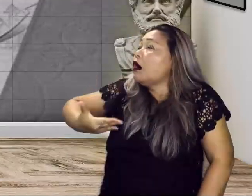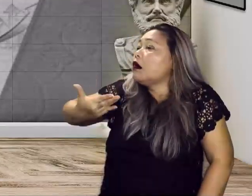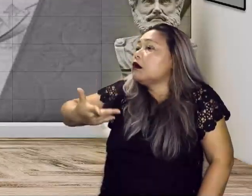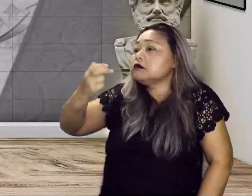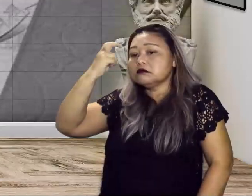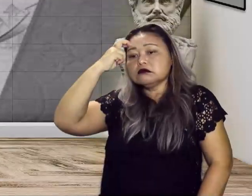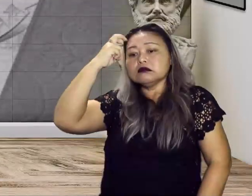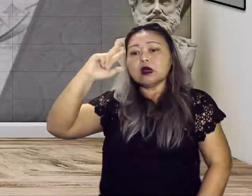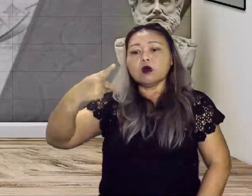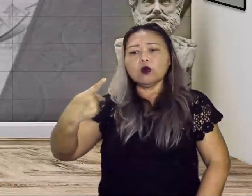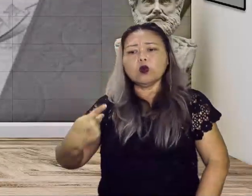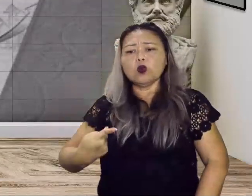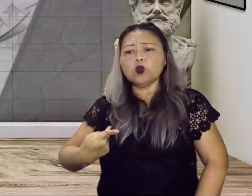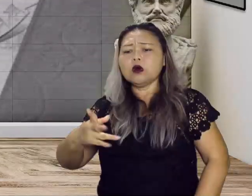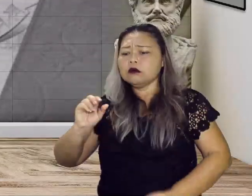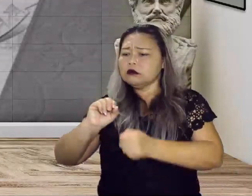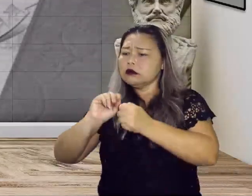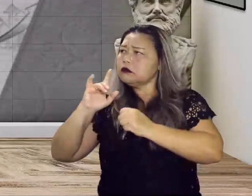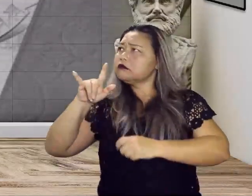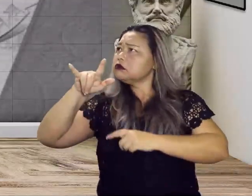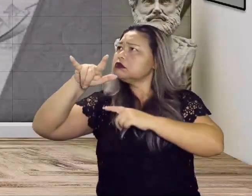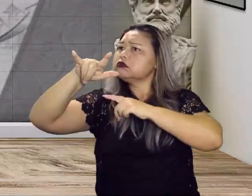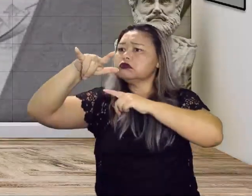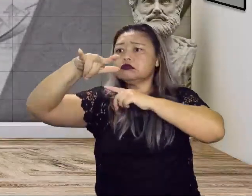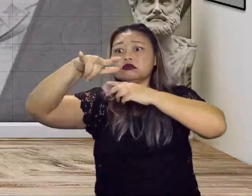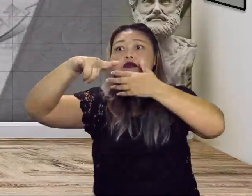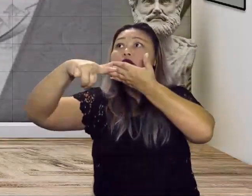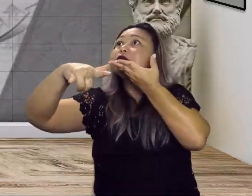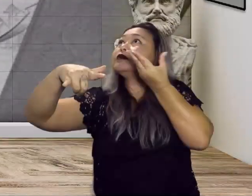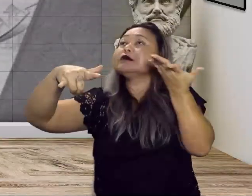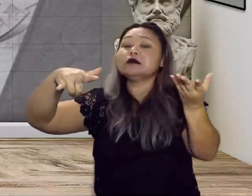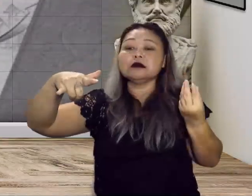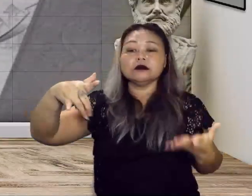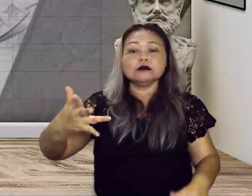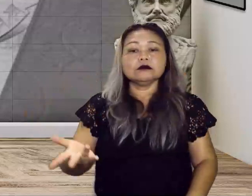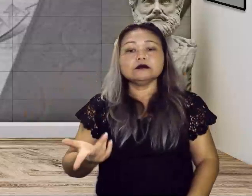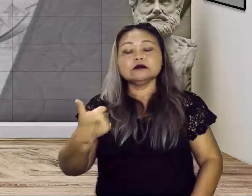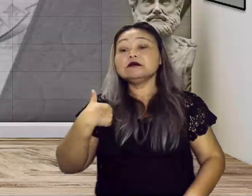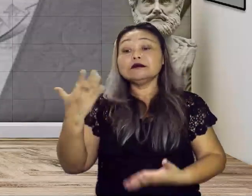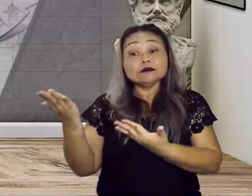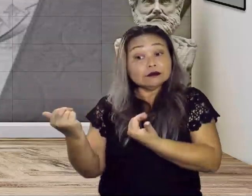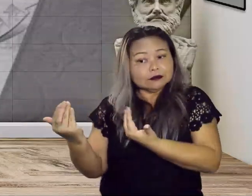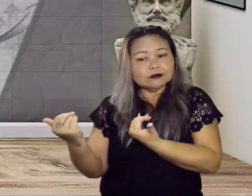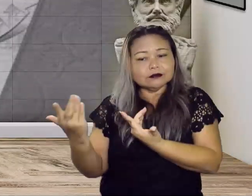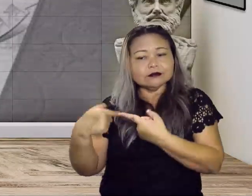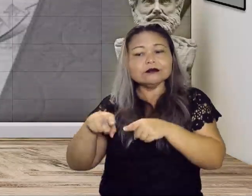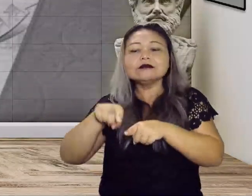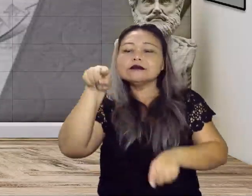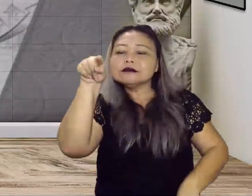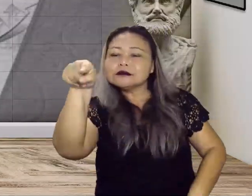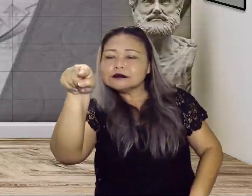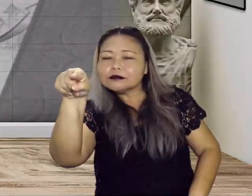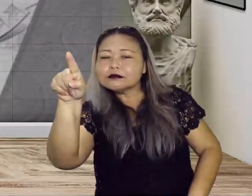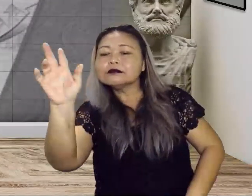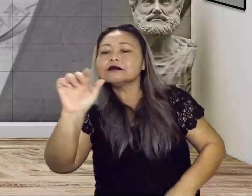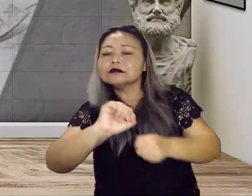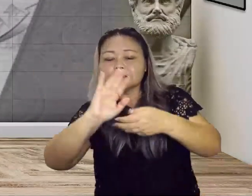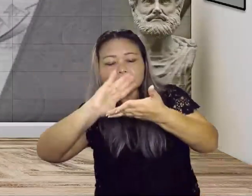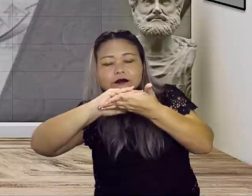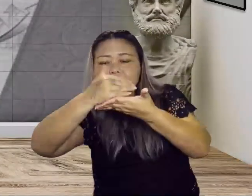inteligência humana de fazer tal fato, né? Tal proeza. E os jovens de hoje também. Você fica aí na frente do